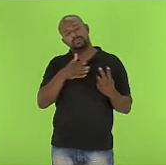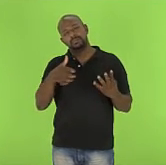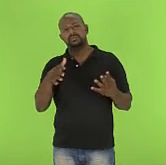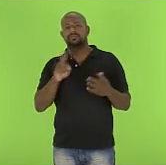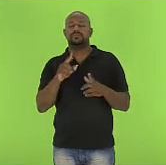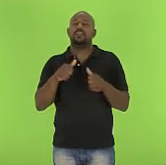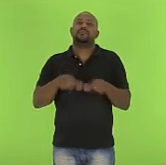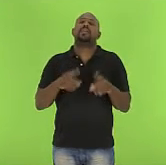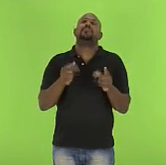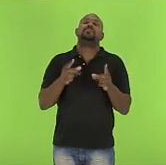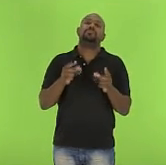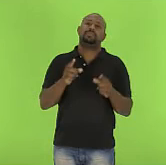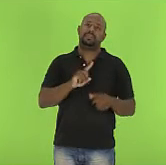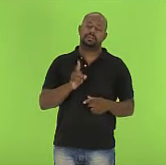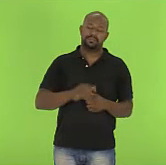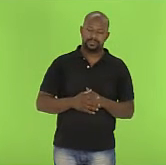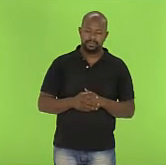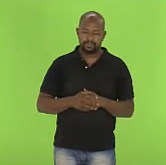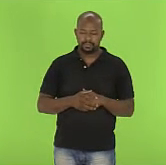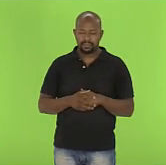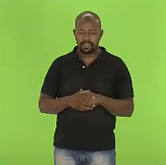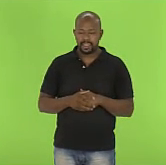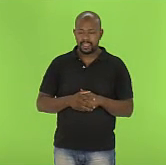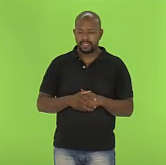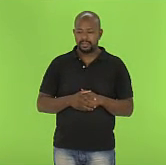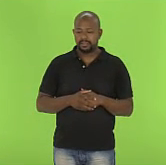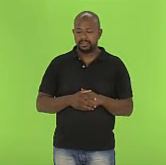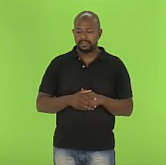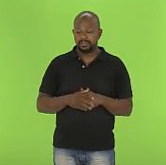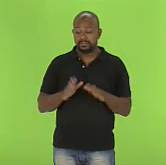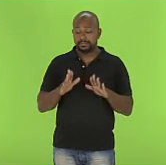dias. Ele não vai ficar muito tempo,